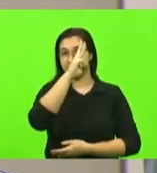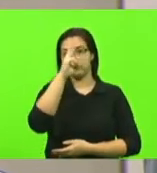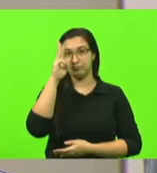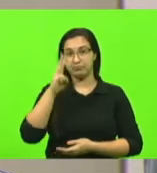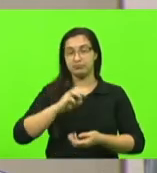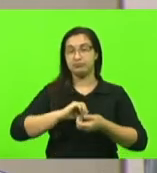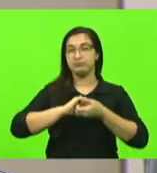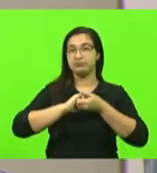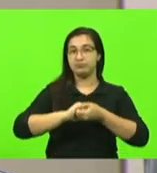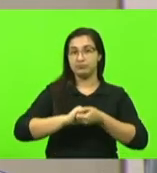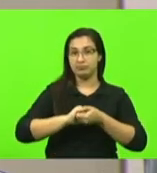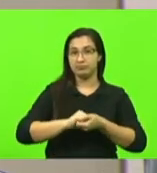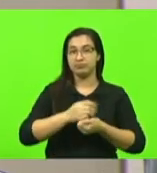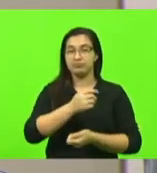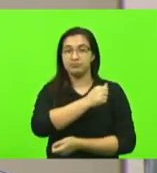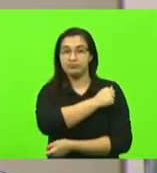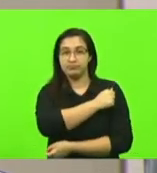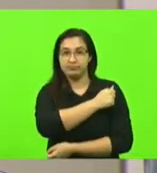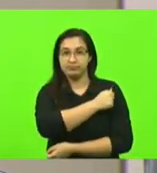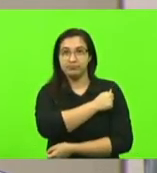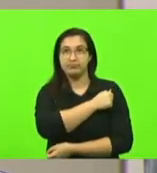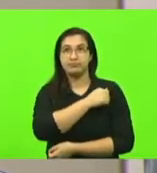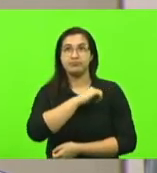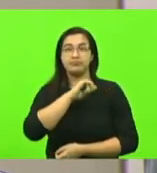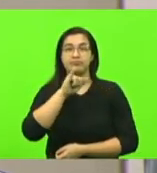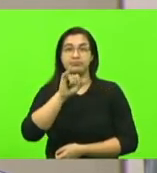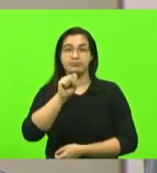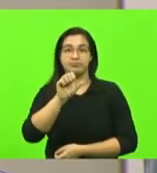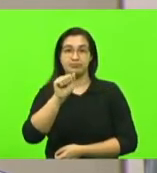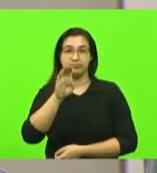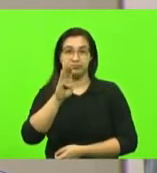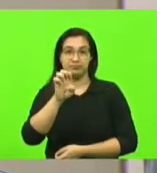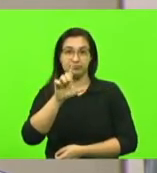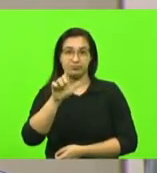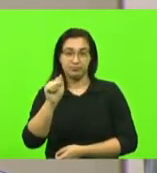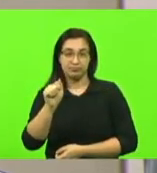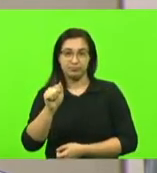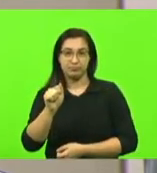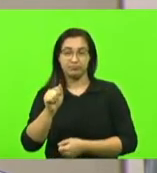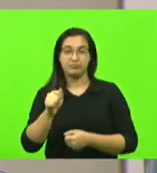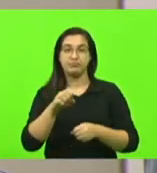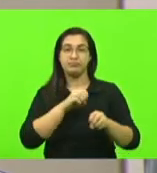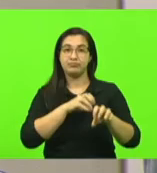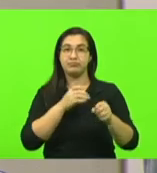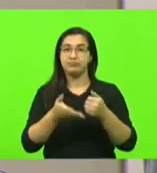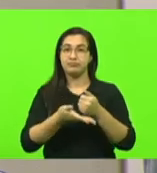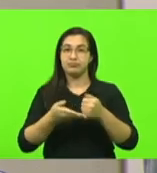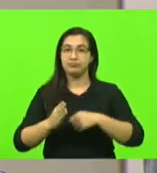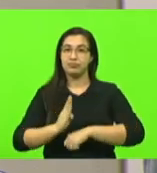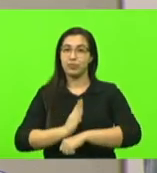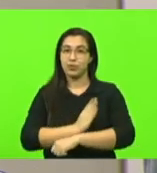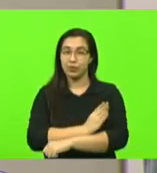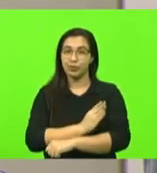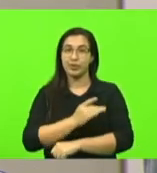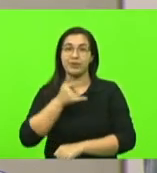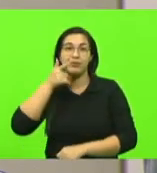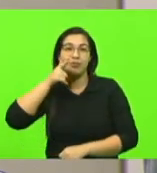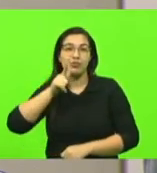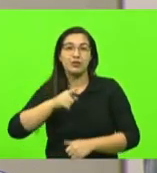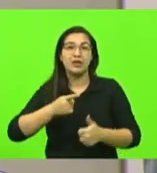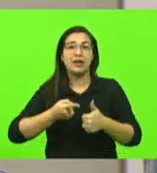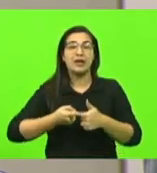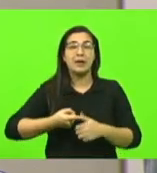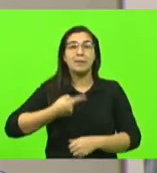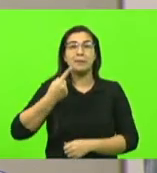cumprimentando a estudante Isabela Machado Maier, da Escola de Educação Básica Henrique Fontes, município de Tubarão, pela conquista do primeiro lugar na região sul